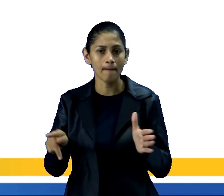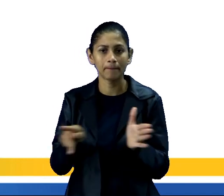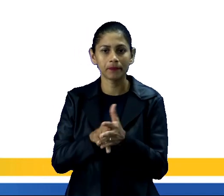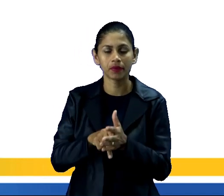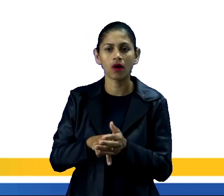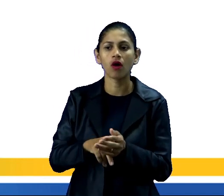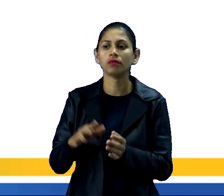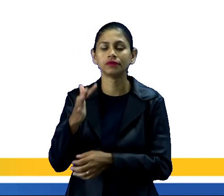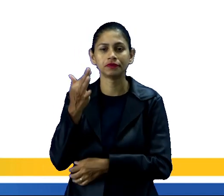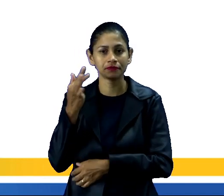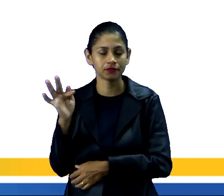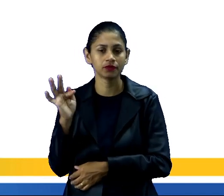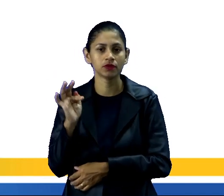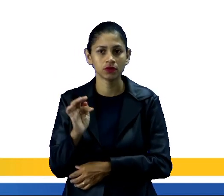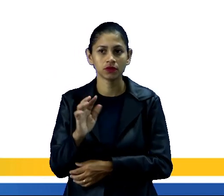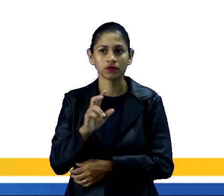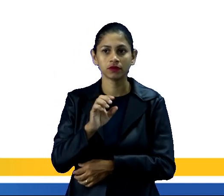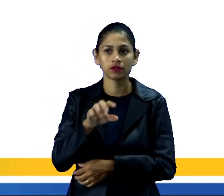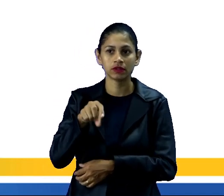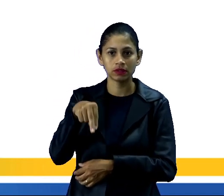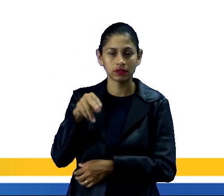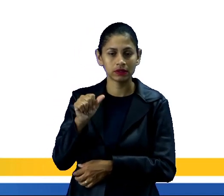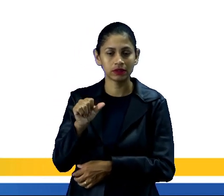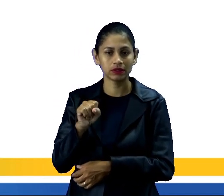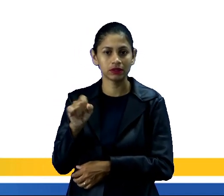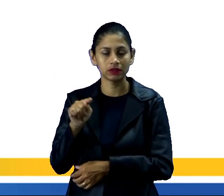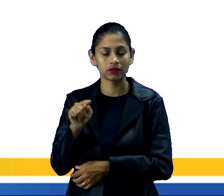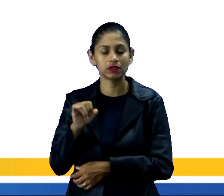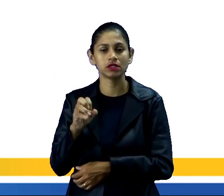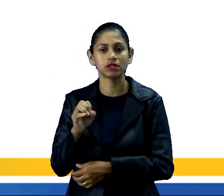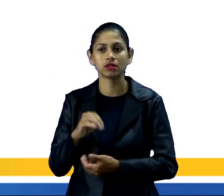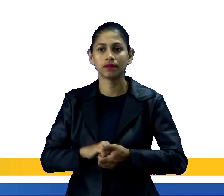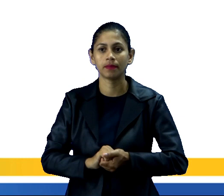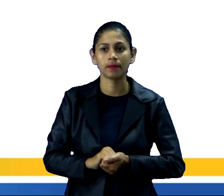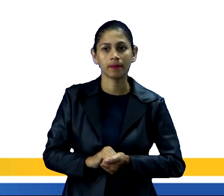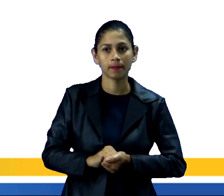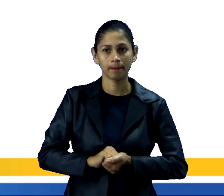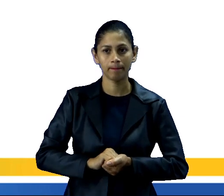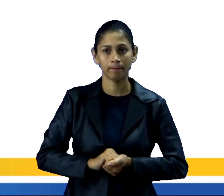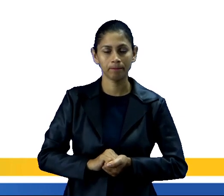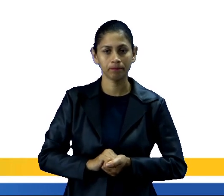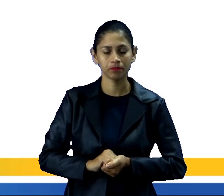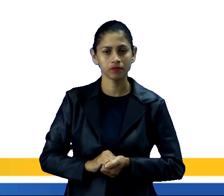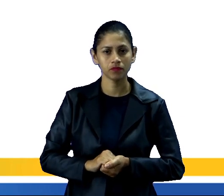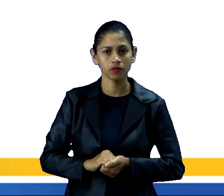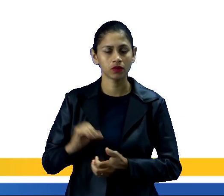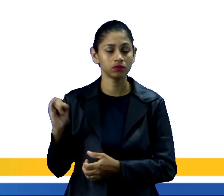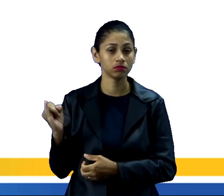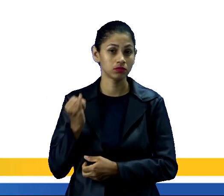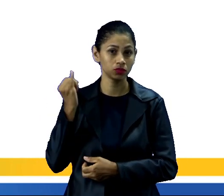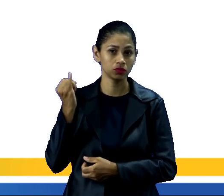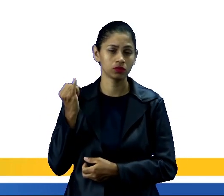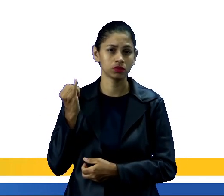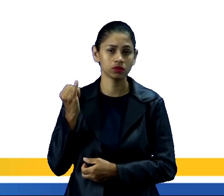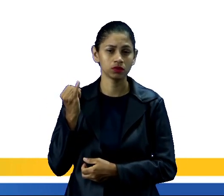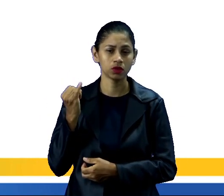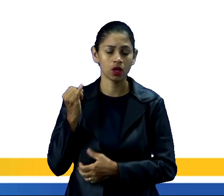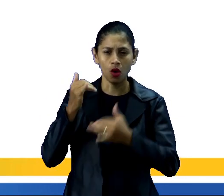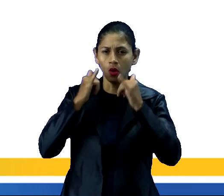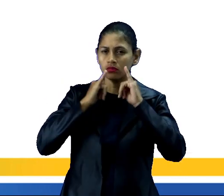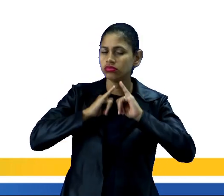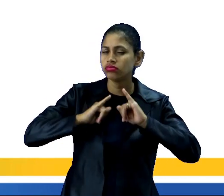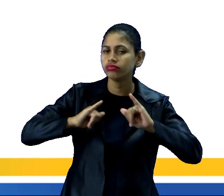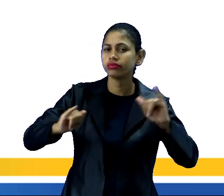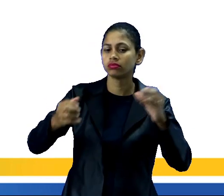filosofia política nazista, né? Uma das questões mais importantes do regime era a sua propagação